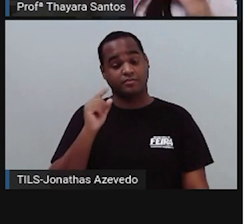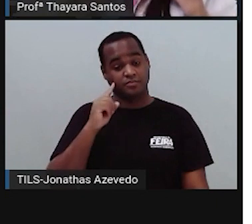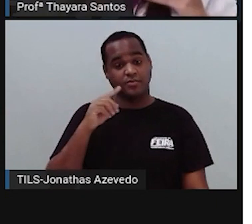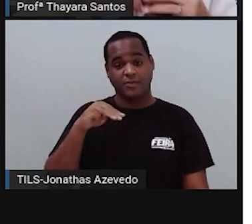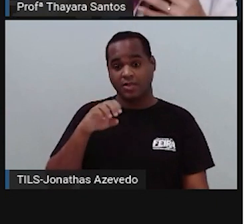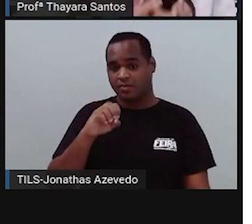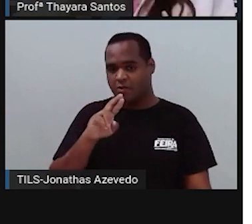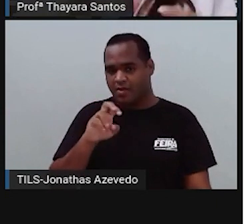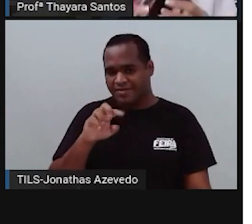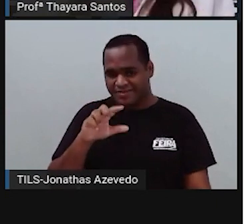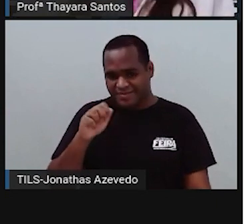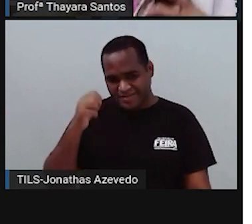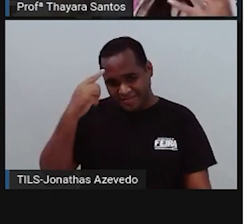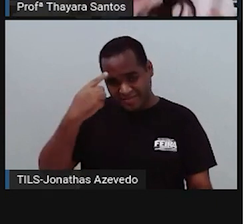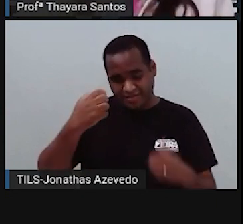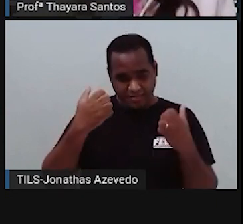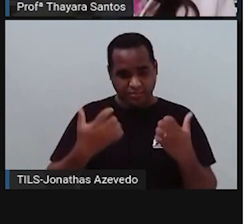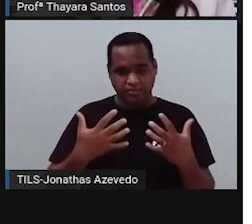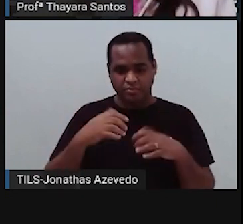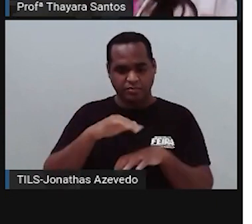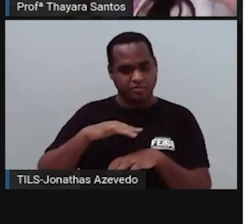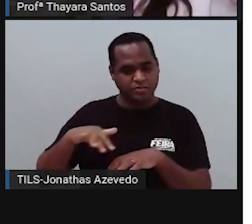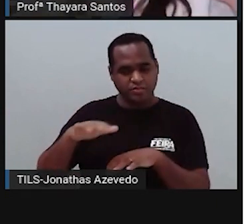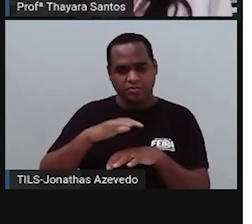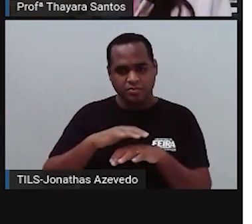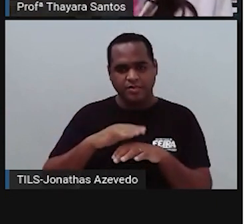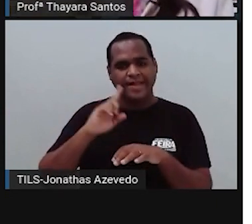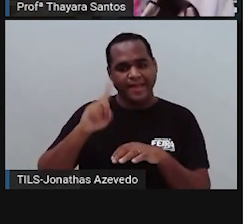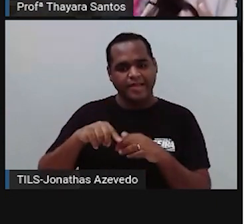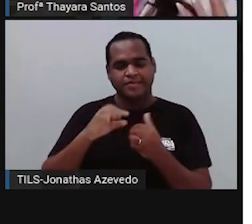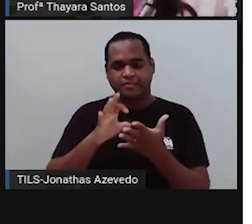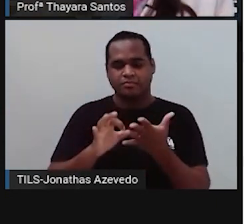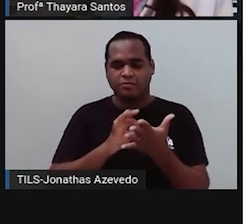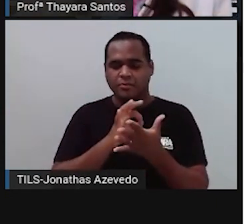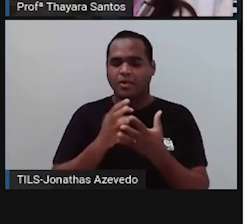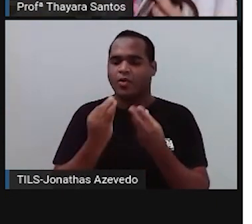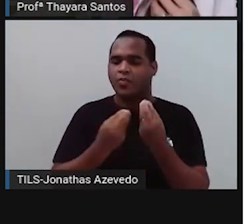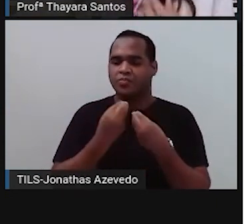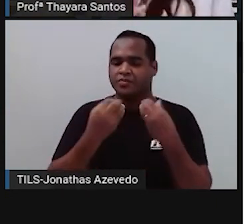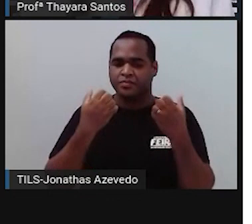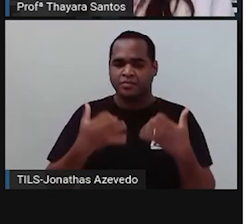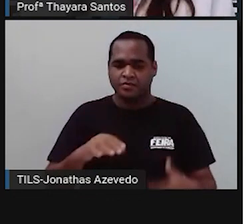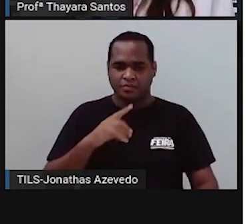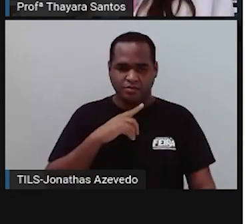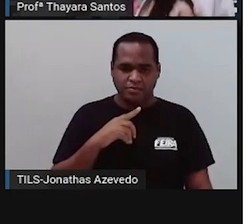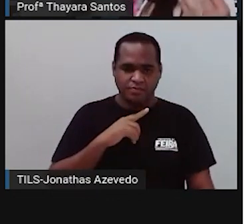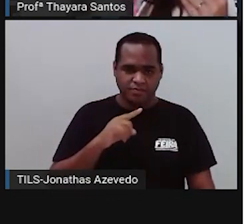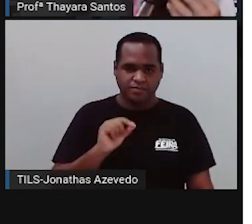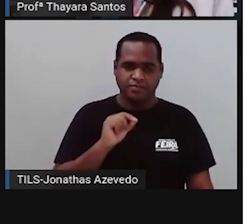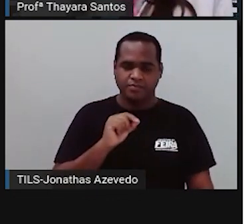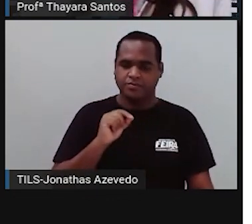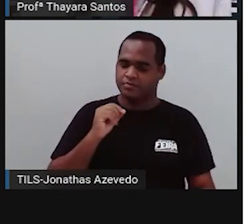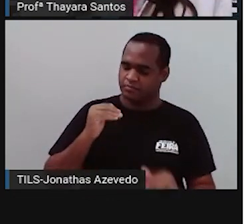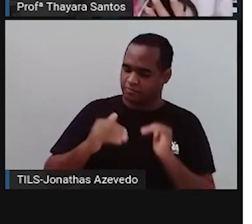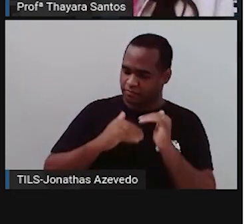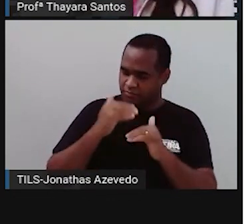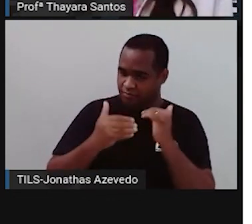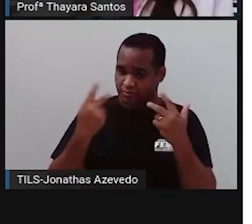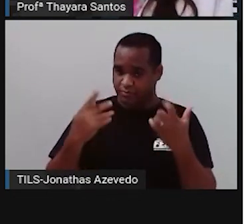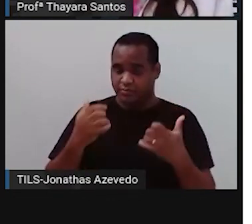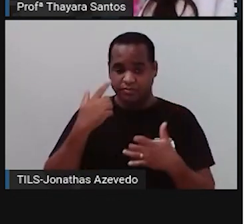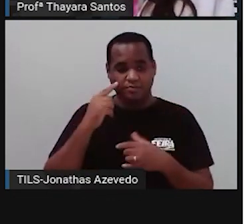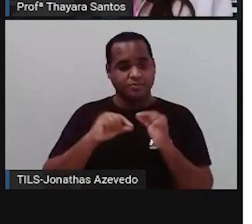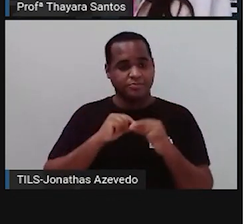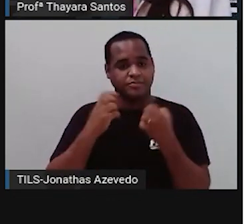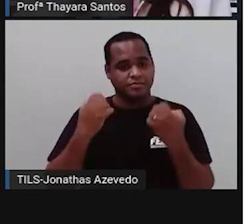né, que era aquele aglomerado de células, ele começa a ir ganhando forma. E ele desenvolve um intestino primitivo,